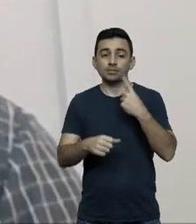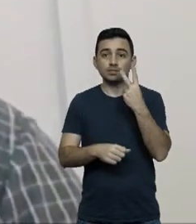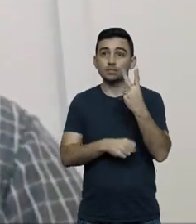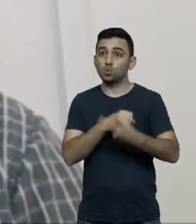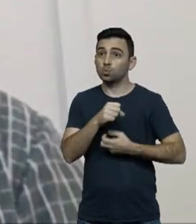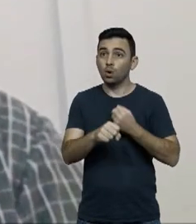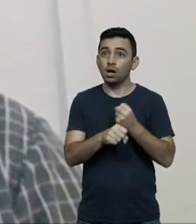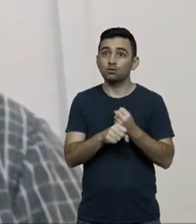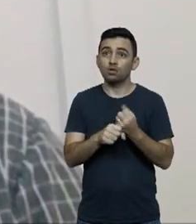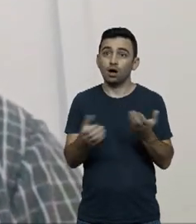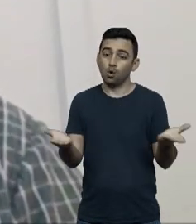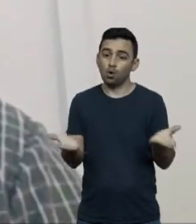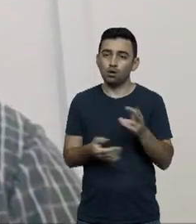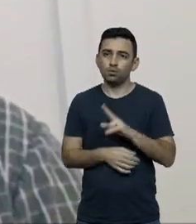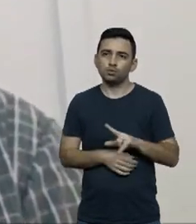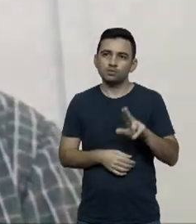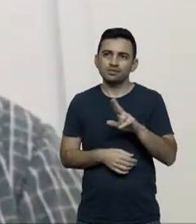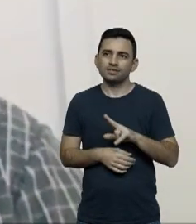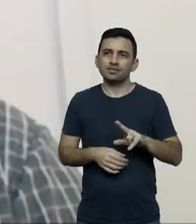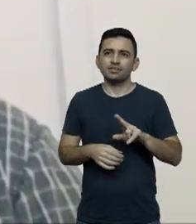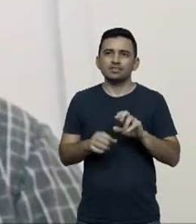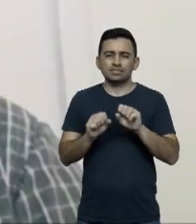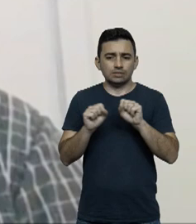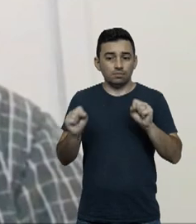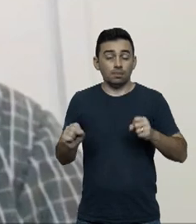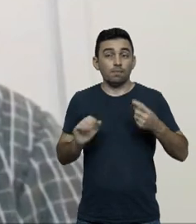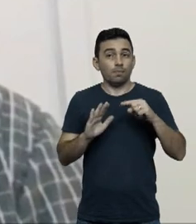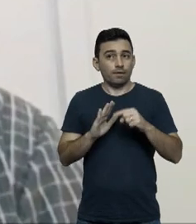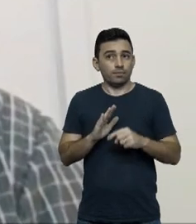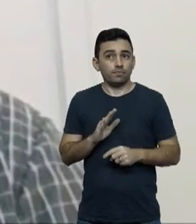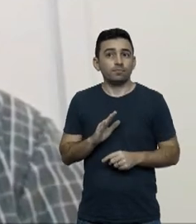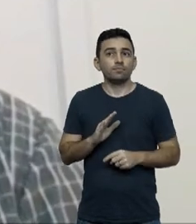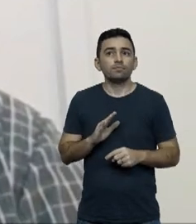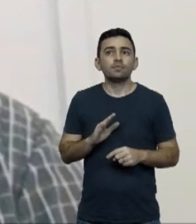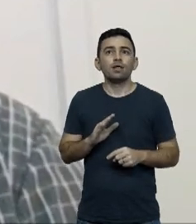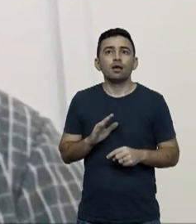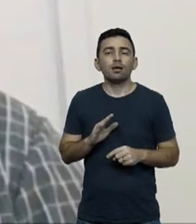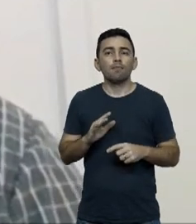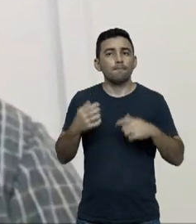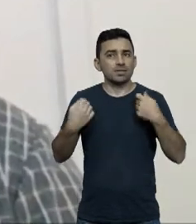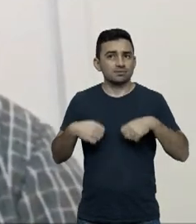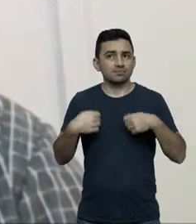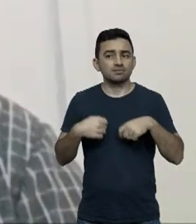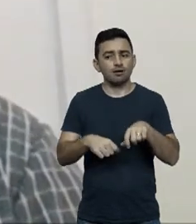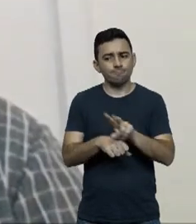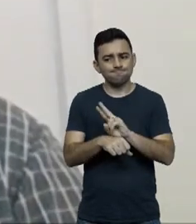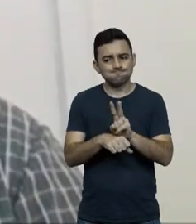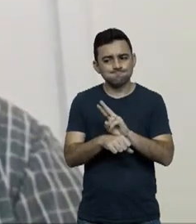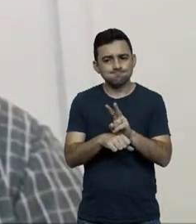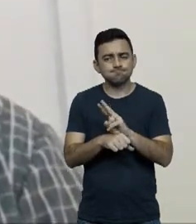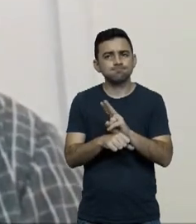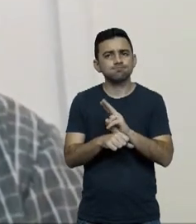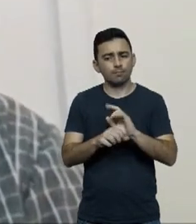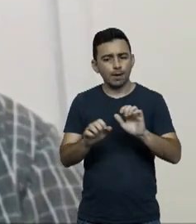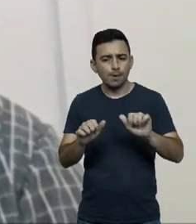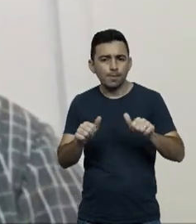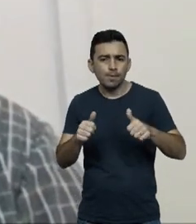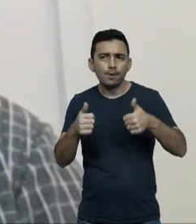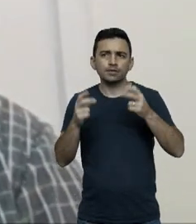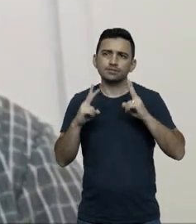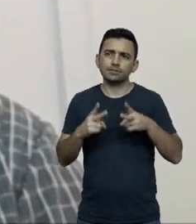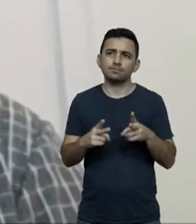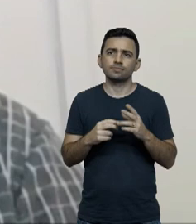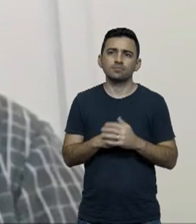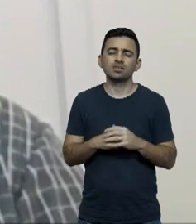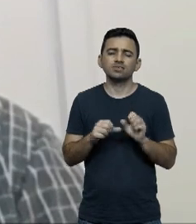ano que está sendo usado é um sistema bastante complexo e a gente realmente precisa dar uma torania precisa estar Prefeito ano mas